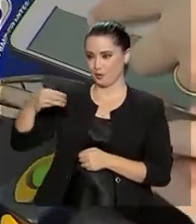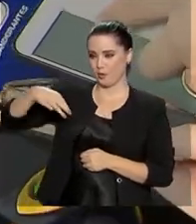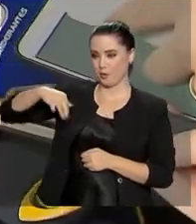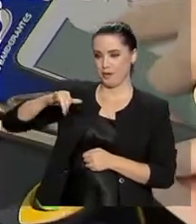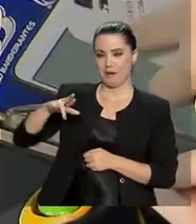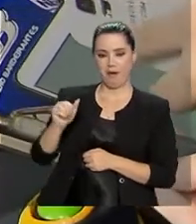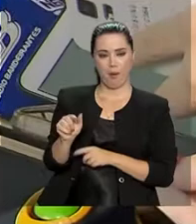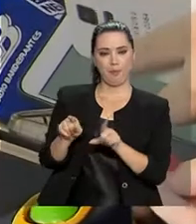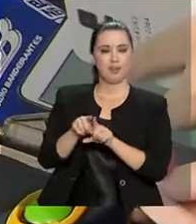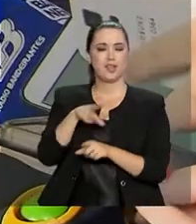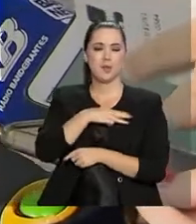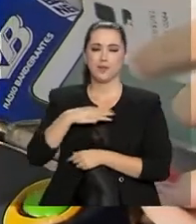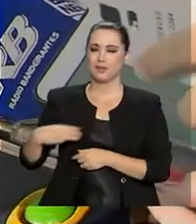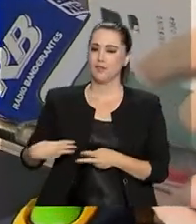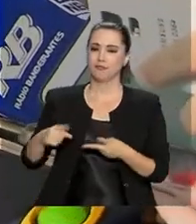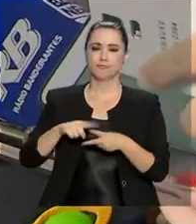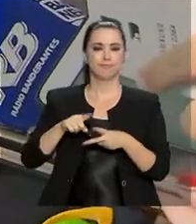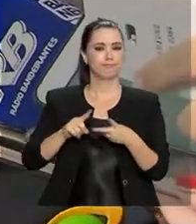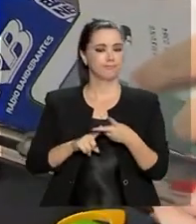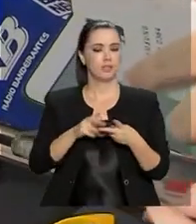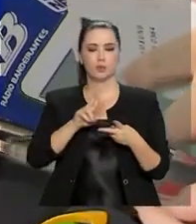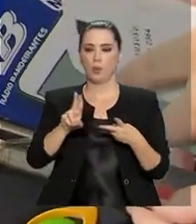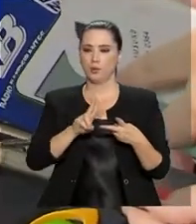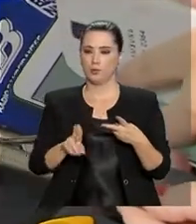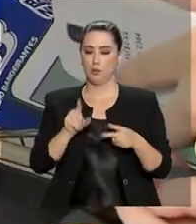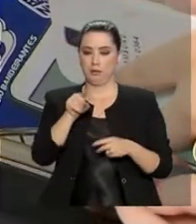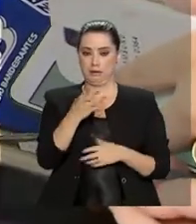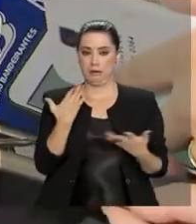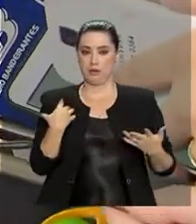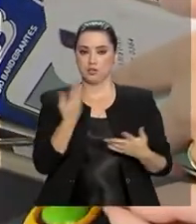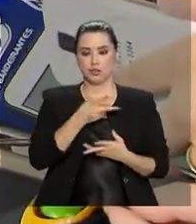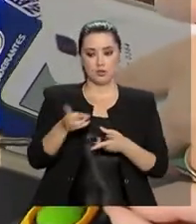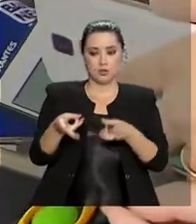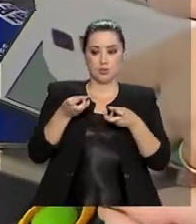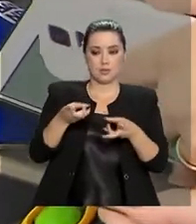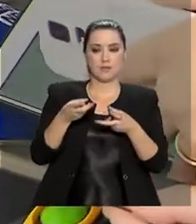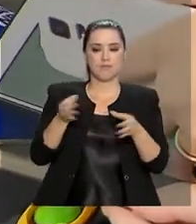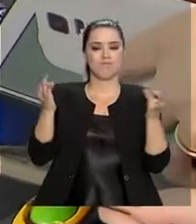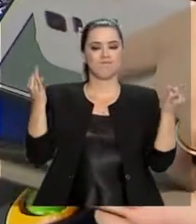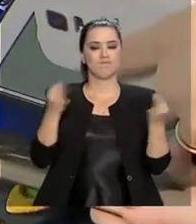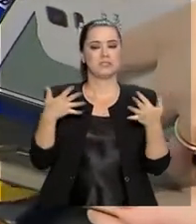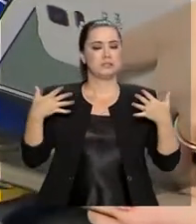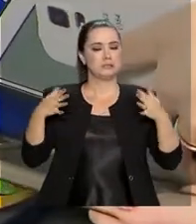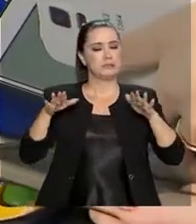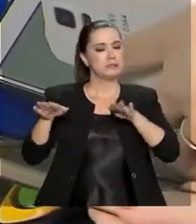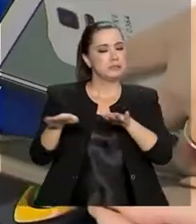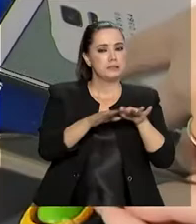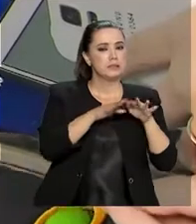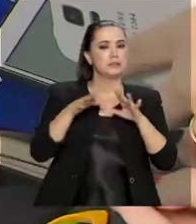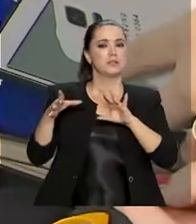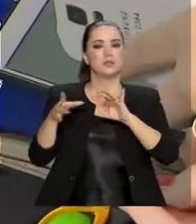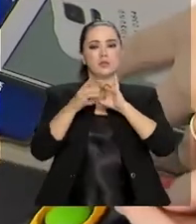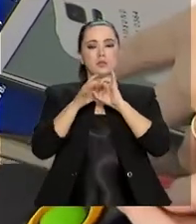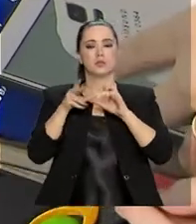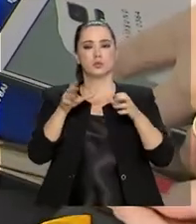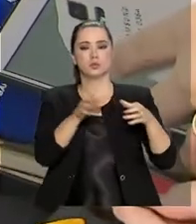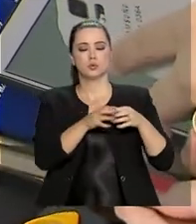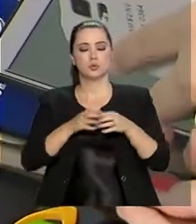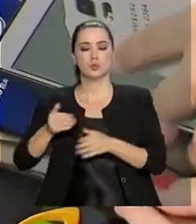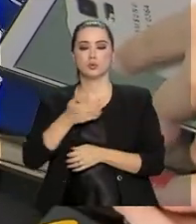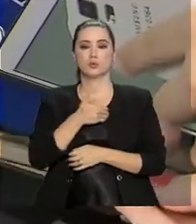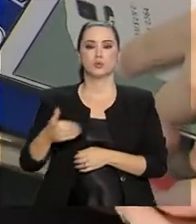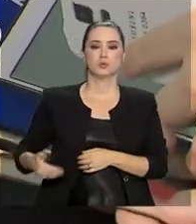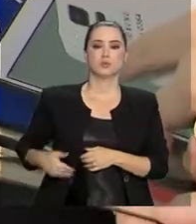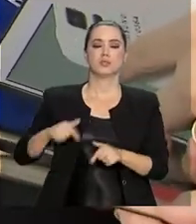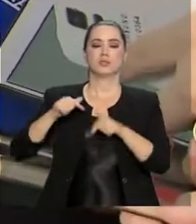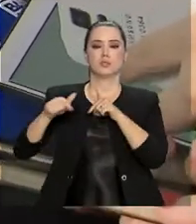ministro Torquato, nós pudemos verificar a harmonização absoluta de todos os setores do governo que trabalharam